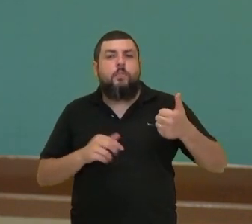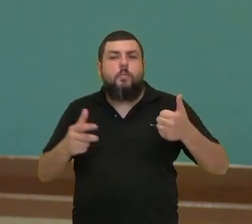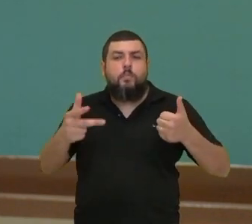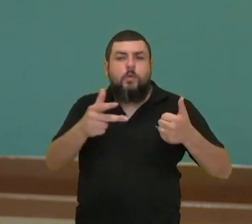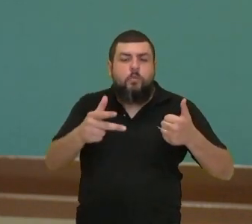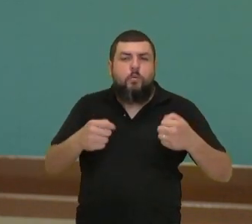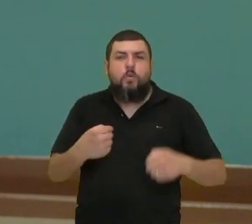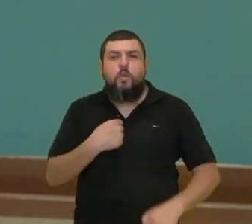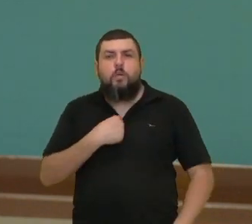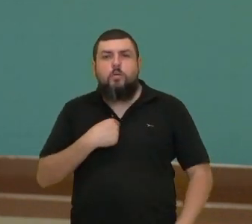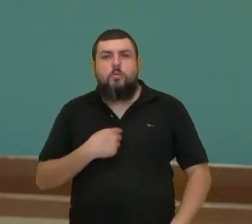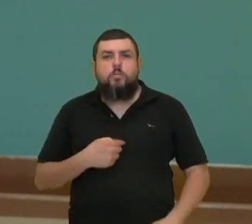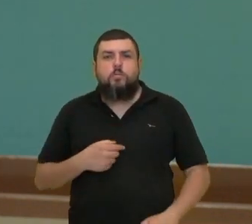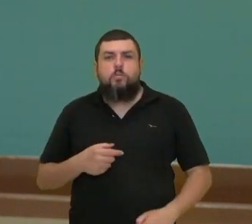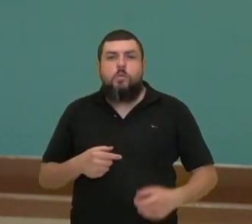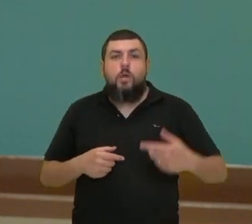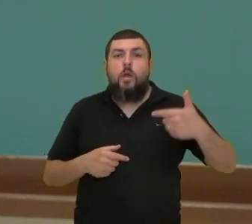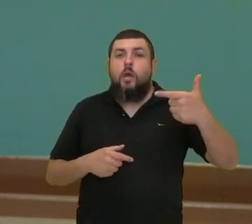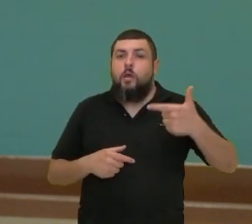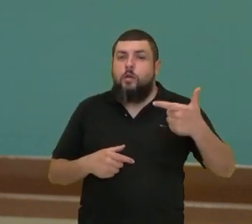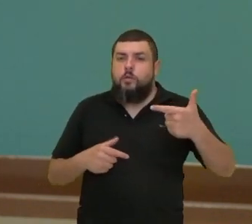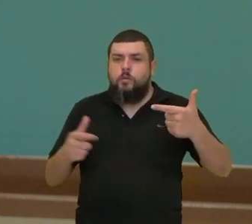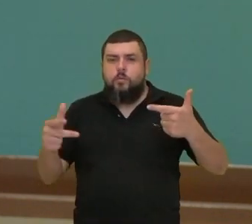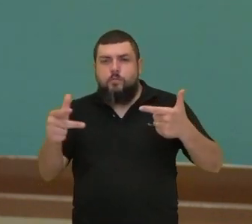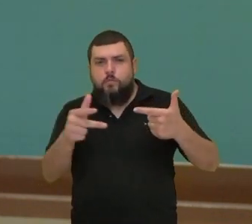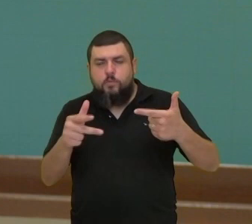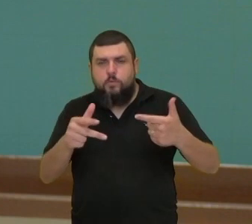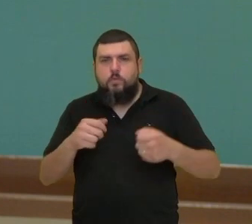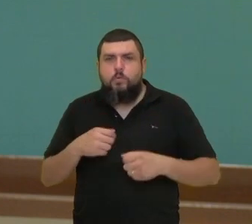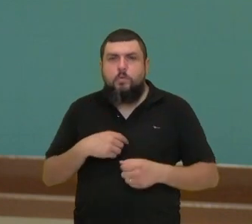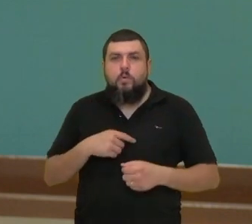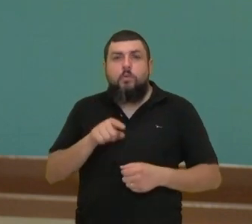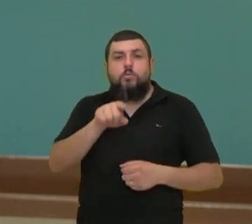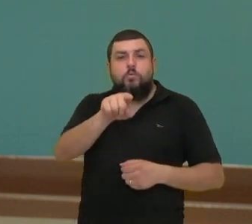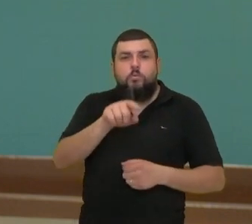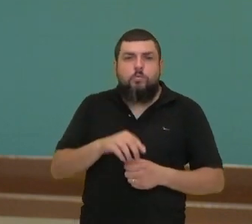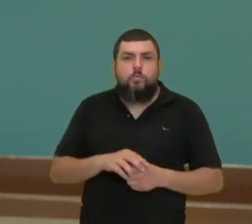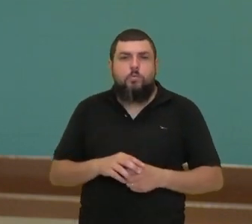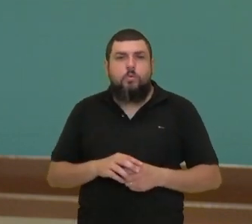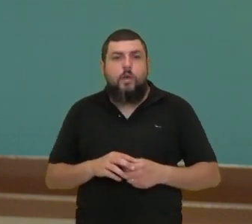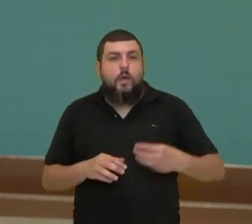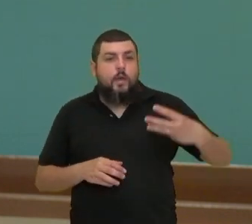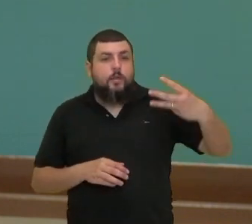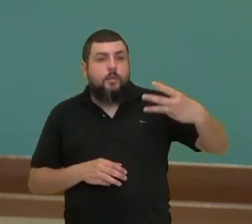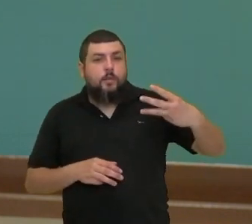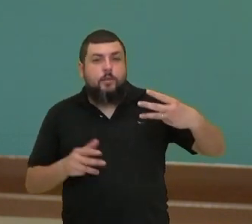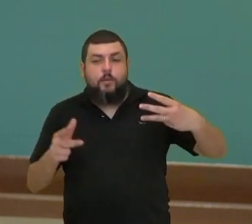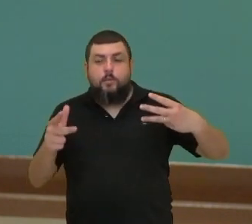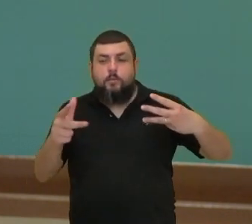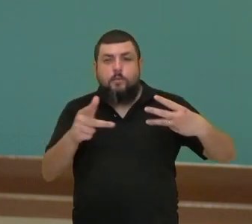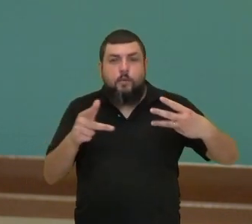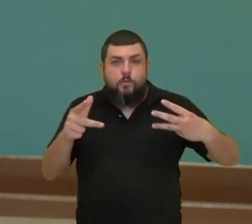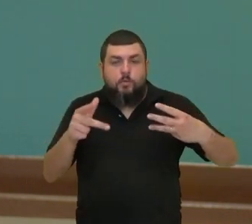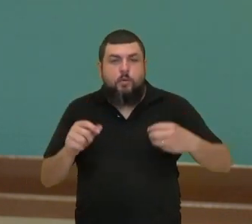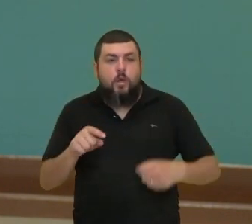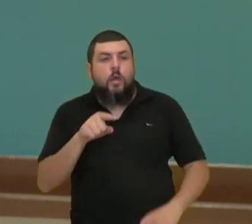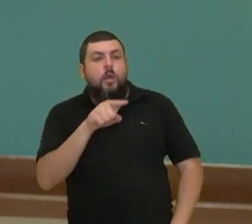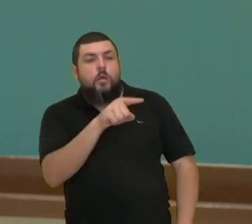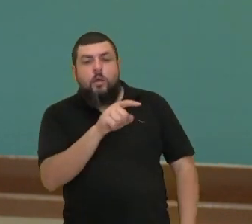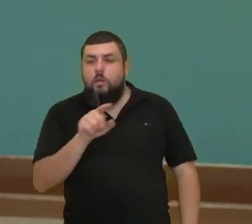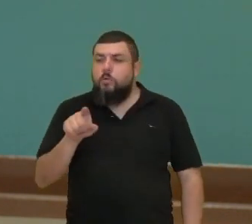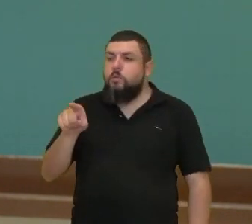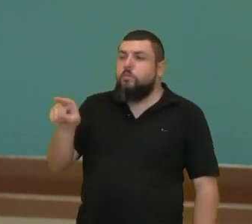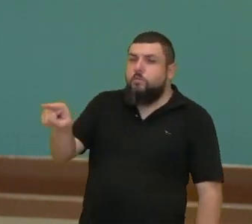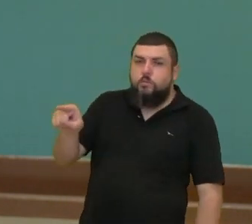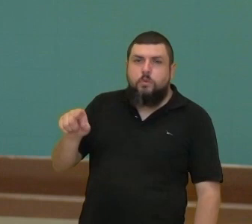do singular, tu. Terceira pessoa, ele ou ela. PROCON, se eu fosse substituir por um